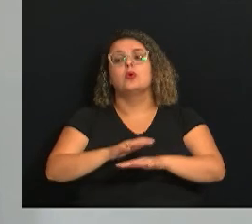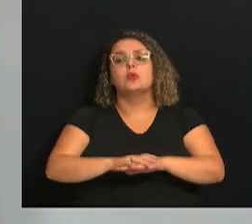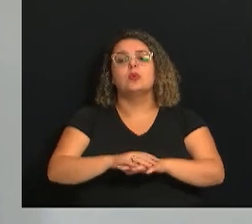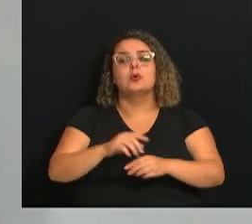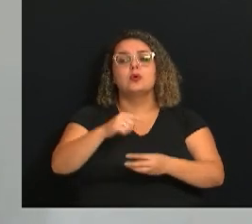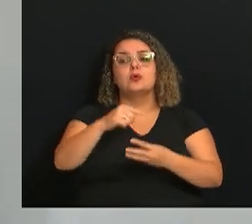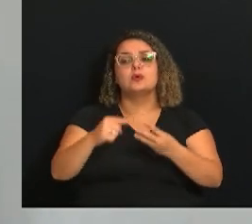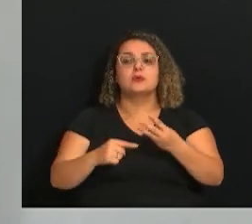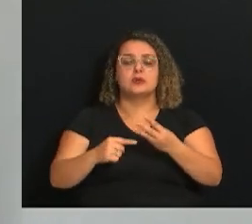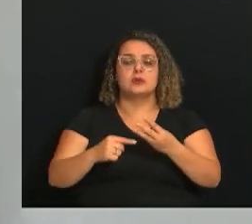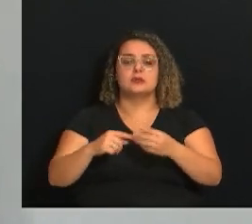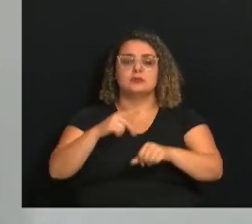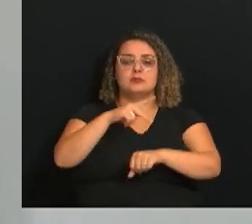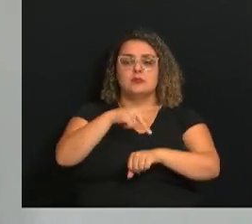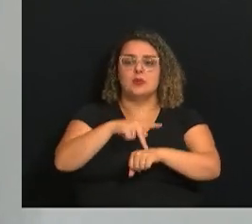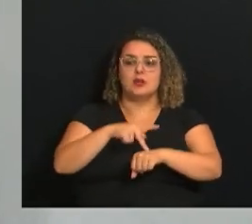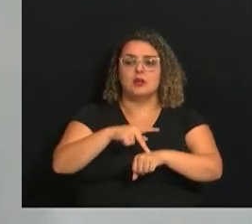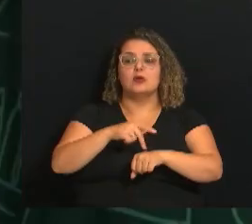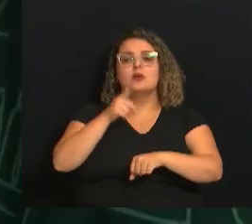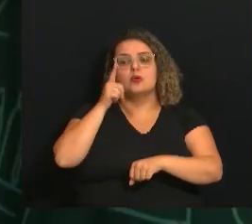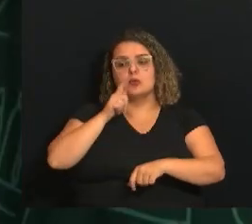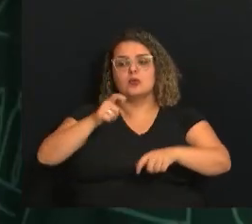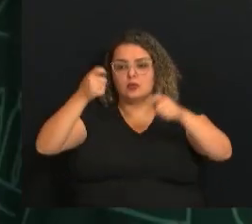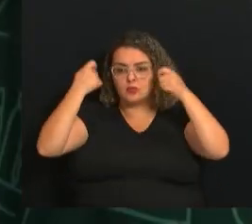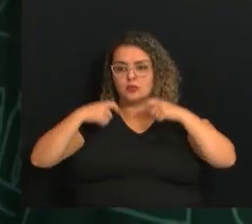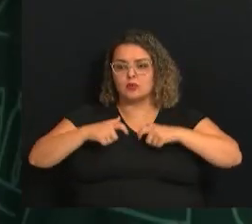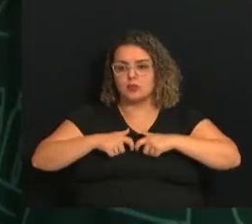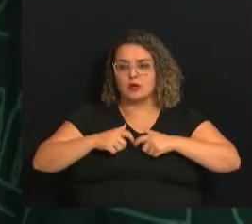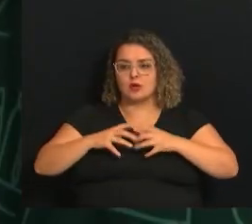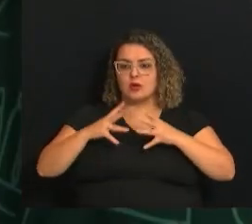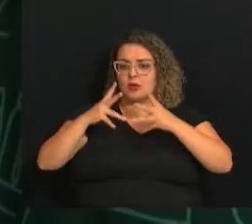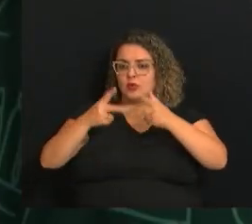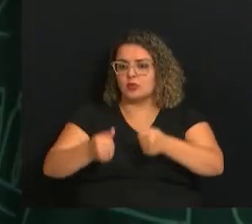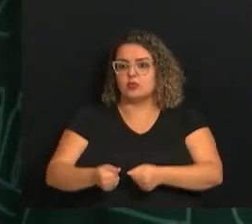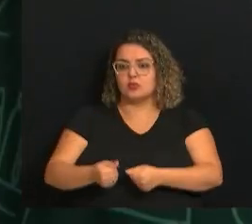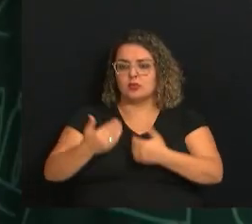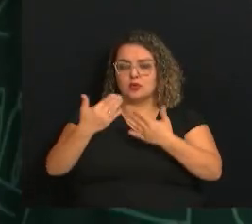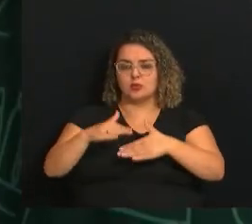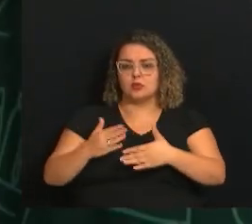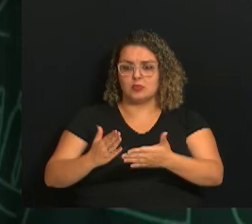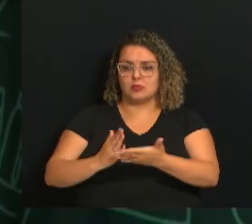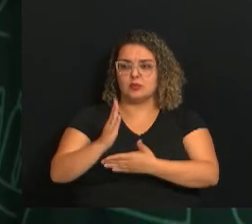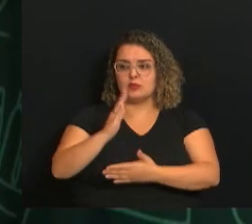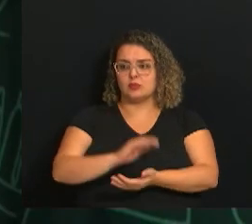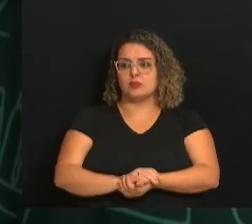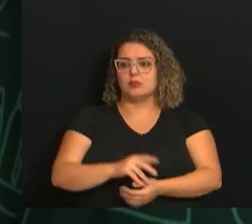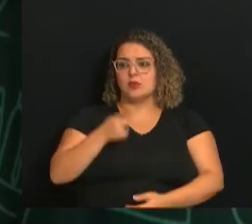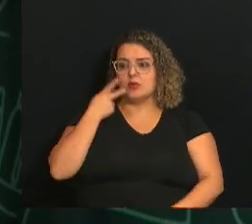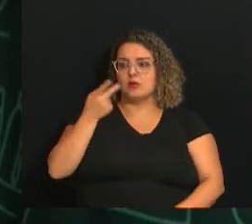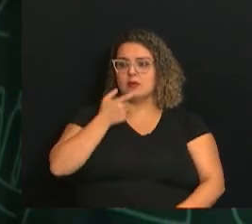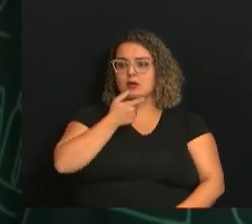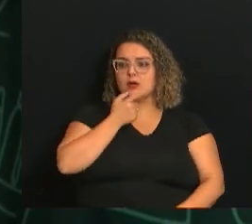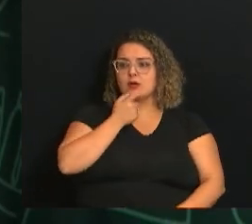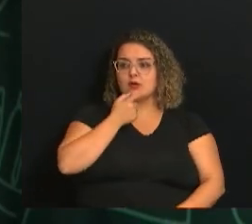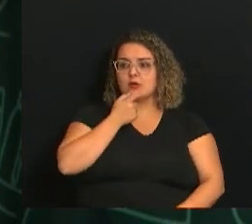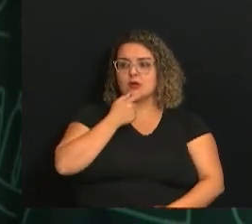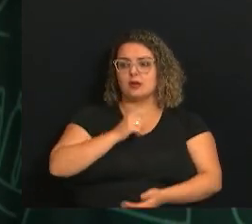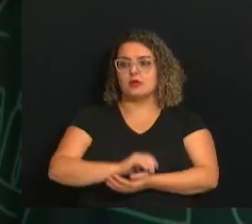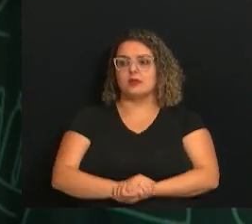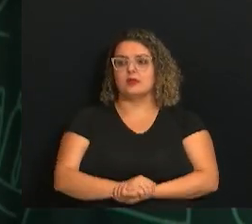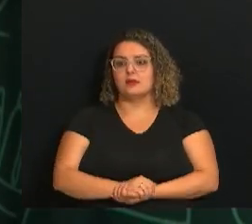aí eu consegui ser ouro gabaritando a prova. Você fala inglês ou não? Sim,